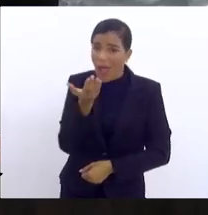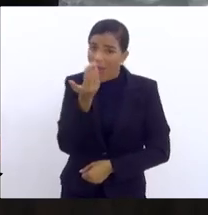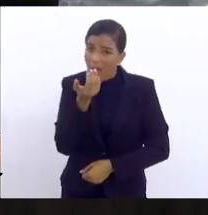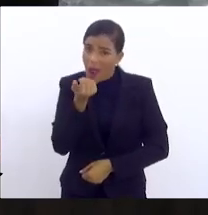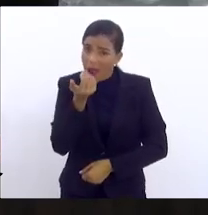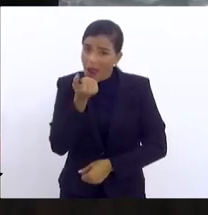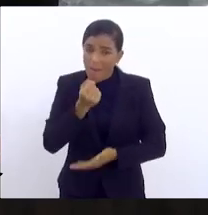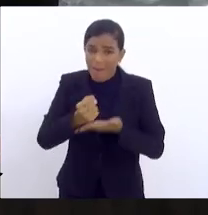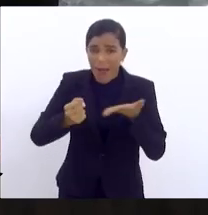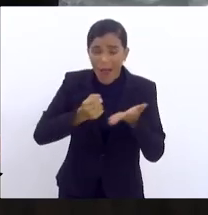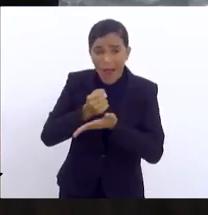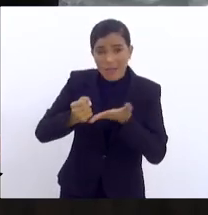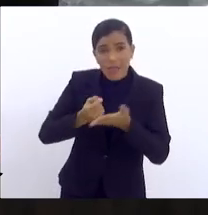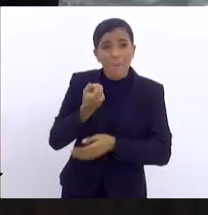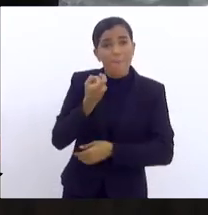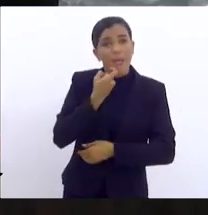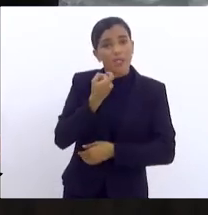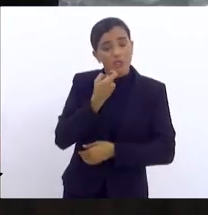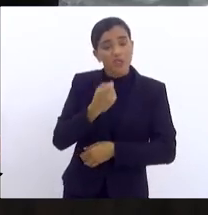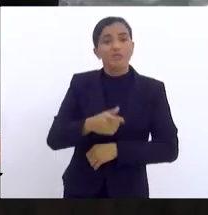e peixe